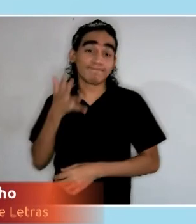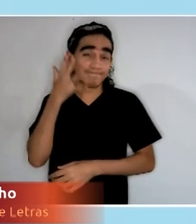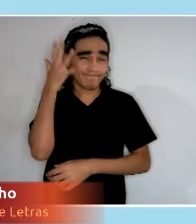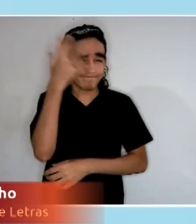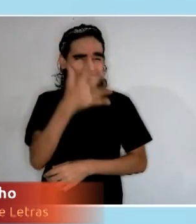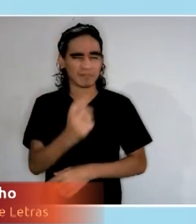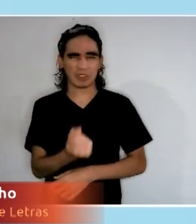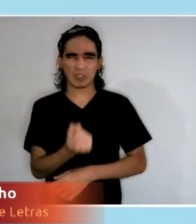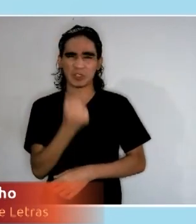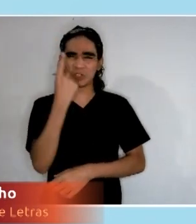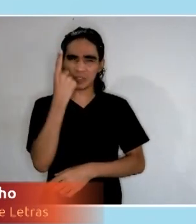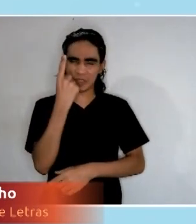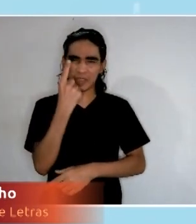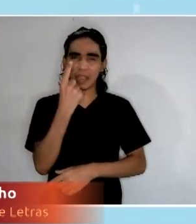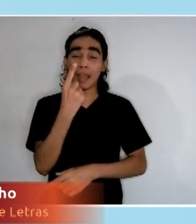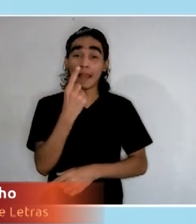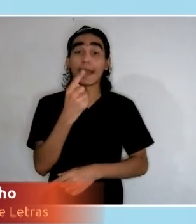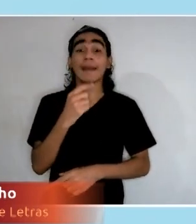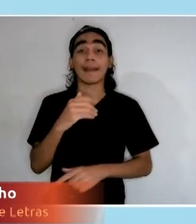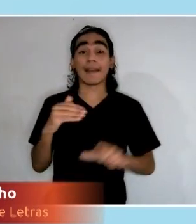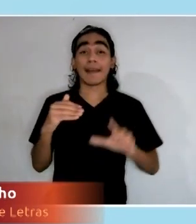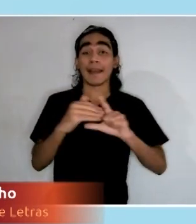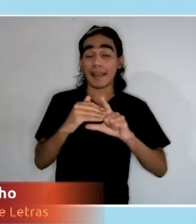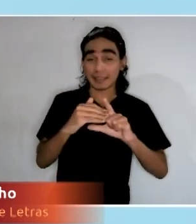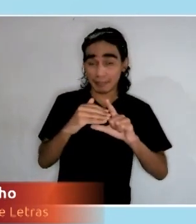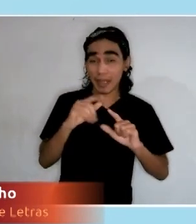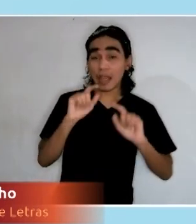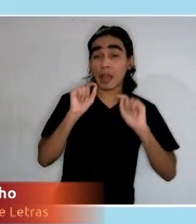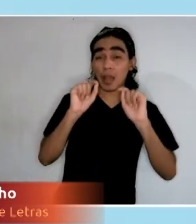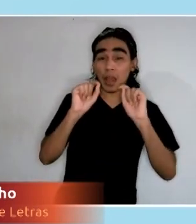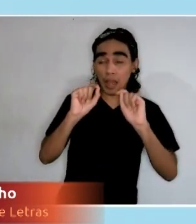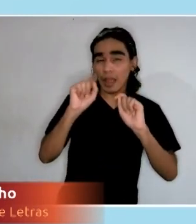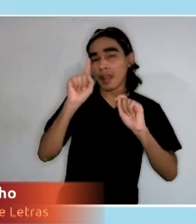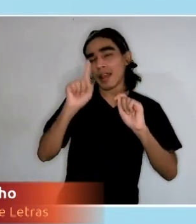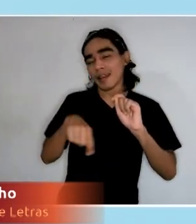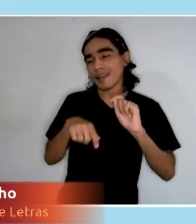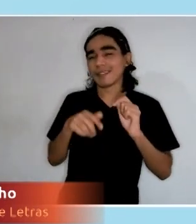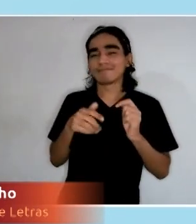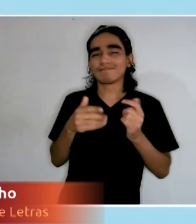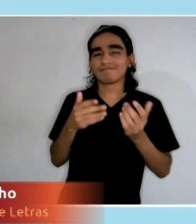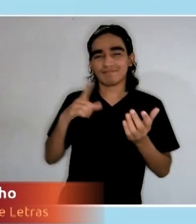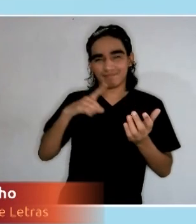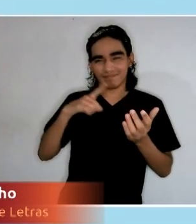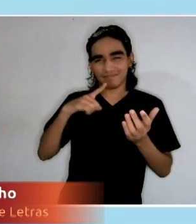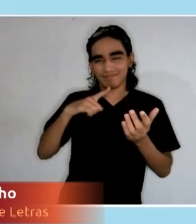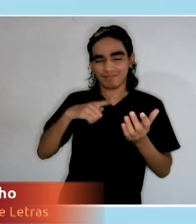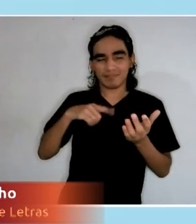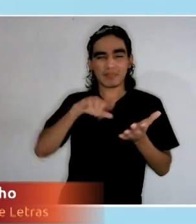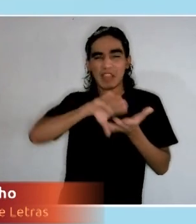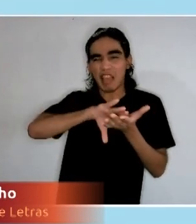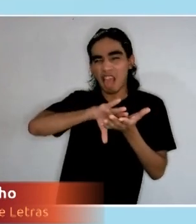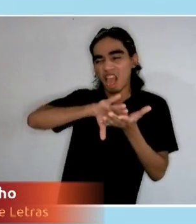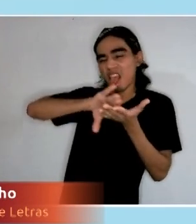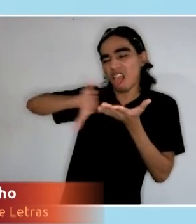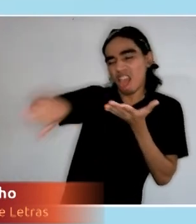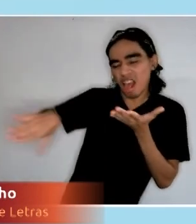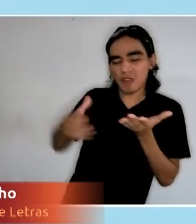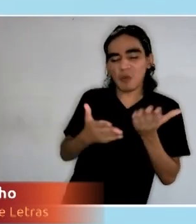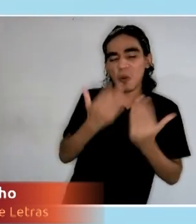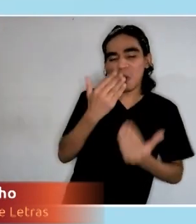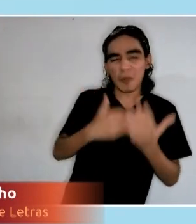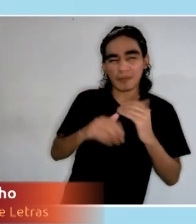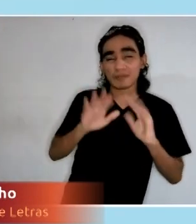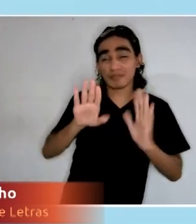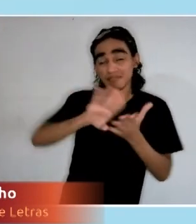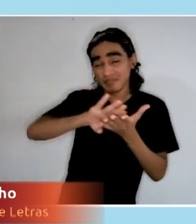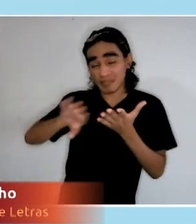classe média coloca comida demais no prato, como se devesse sobrar aos pobres o resto da classe média. Não sei se era exatamente isso que ele queria dizer, né, mas poderia ser